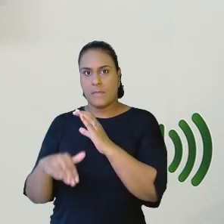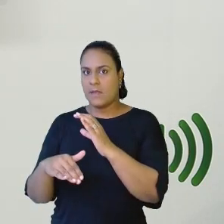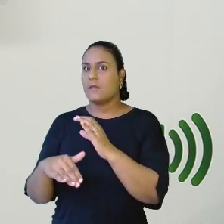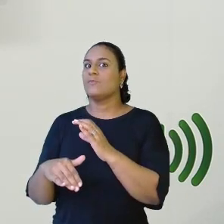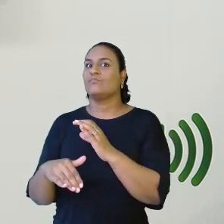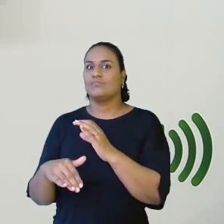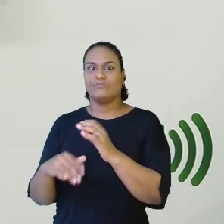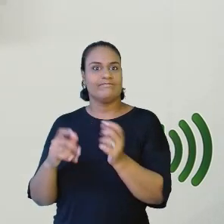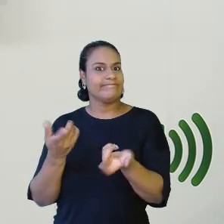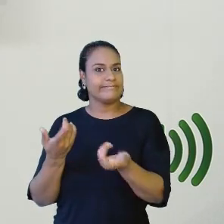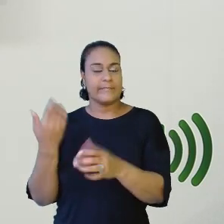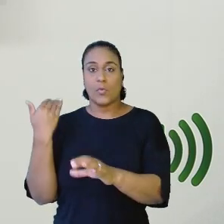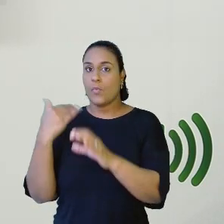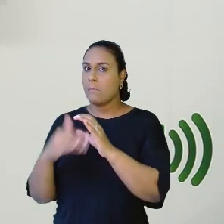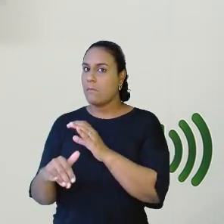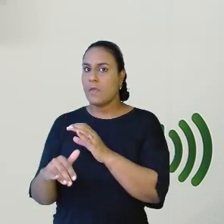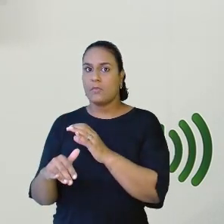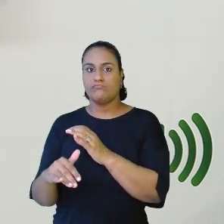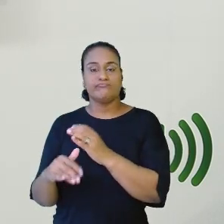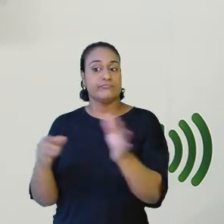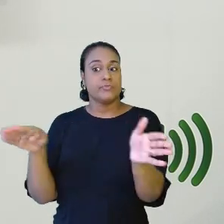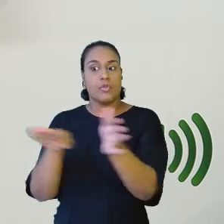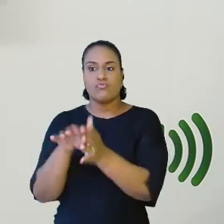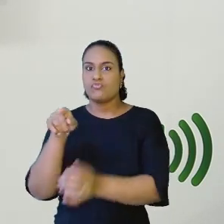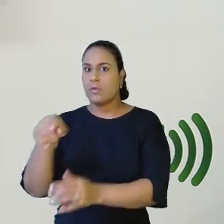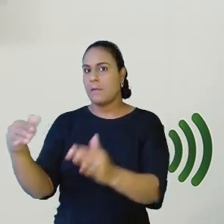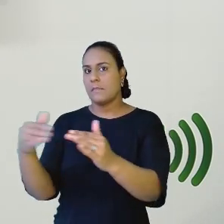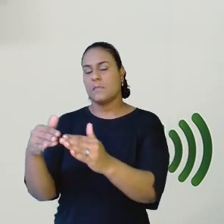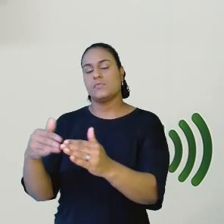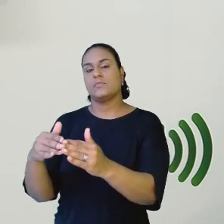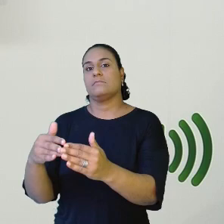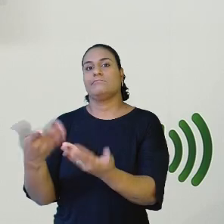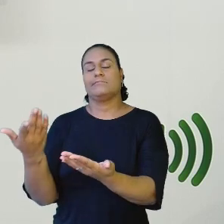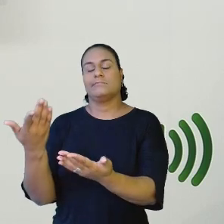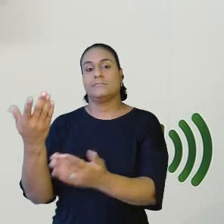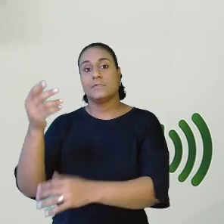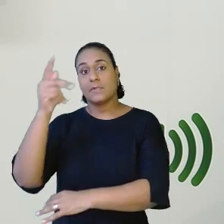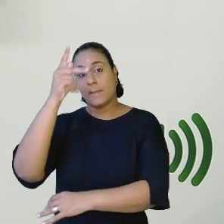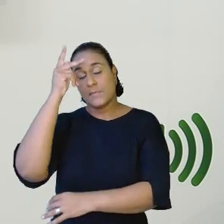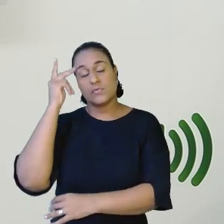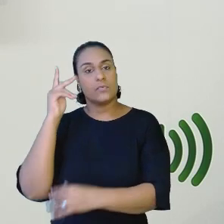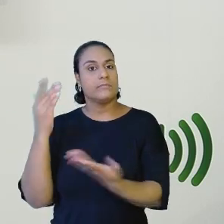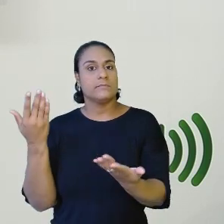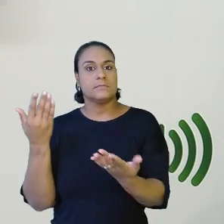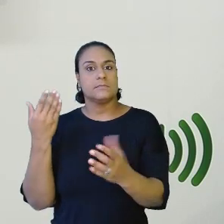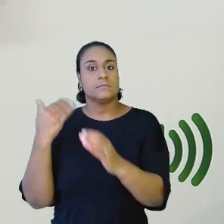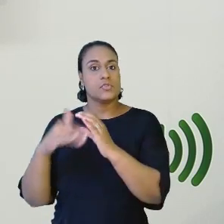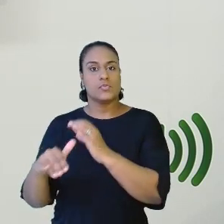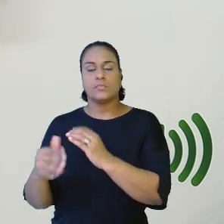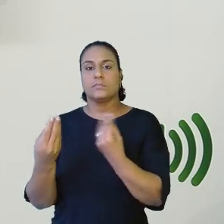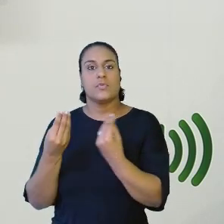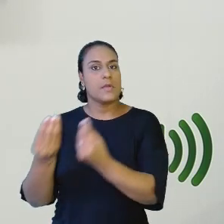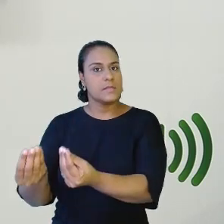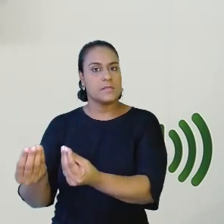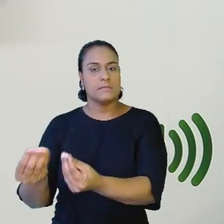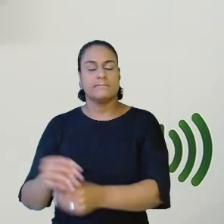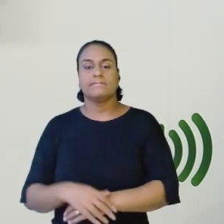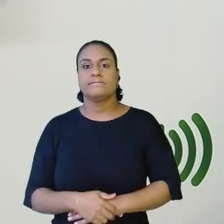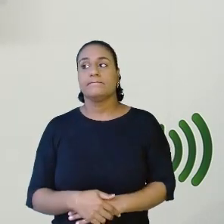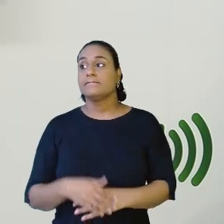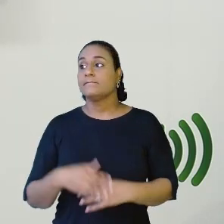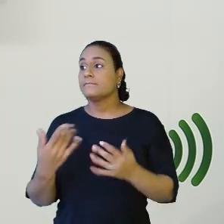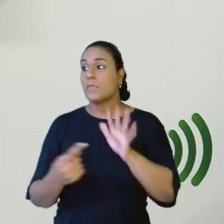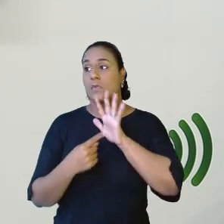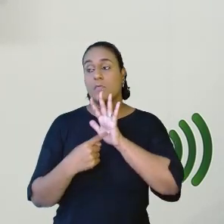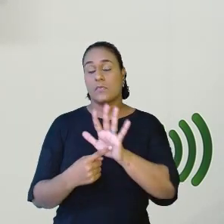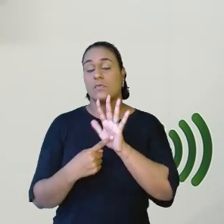pessoa correta, ou até mesmo para pessoas erradas, ou outra pessoa. Às vezes isso acontece. Então, eu deixei